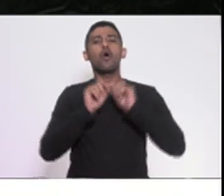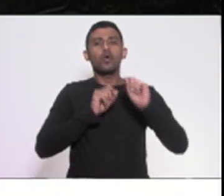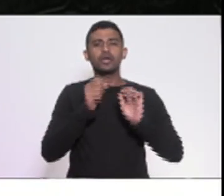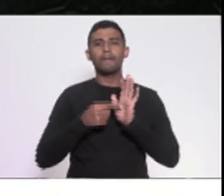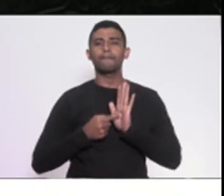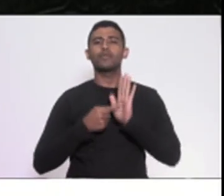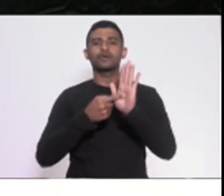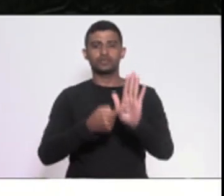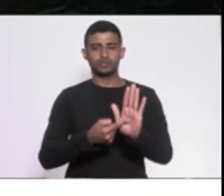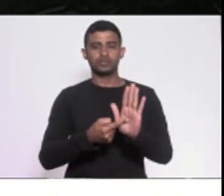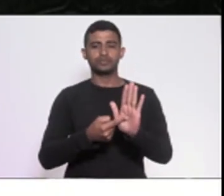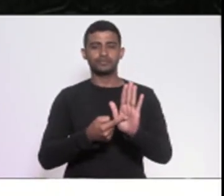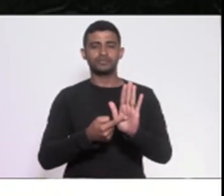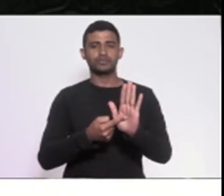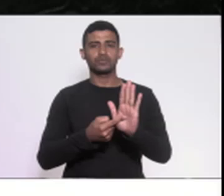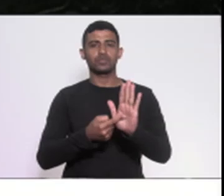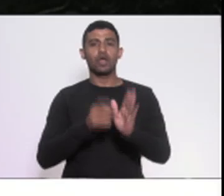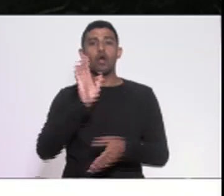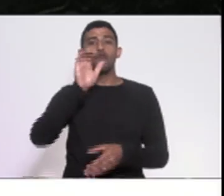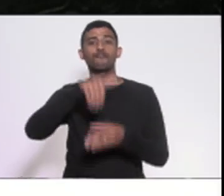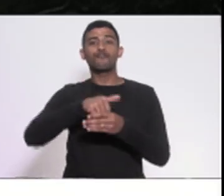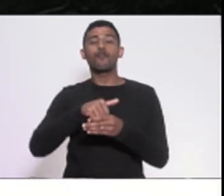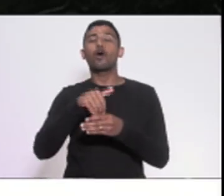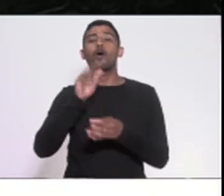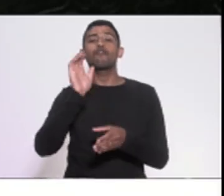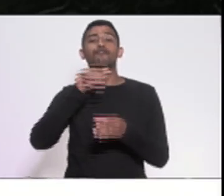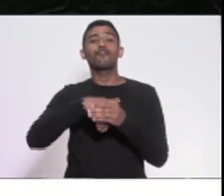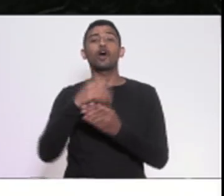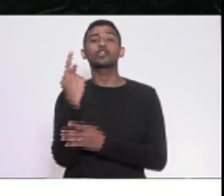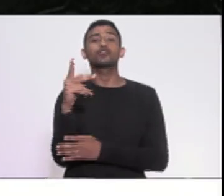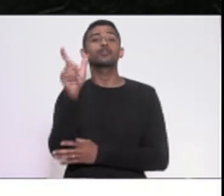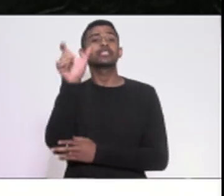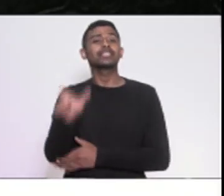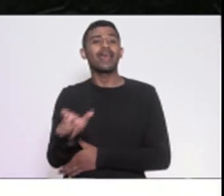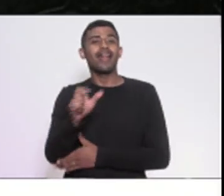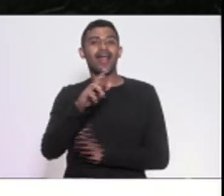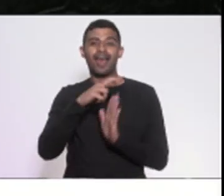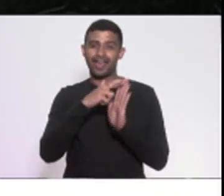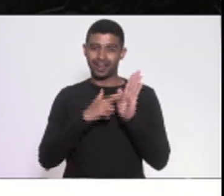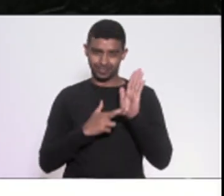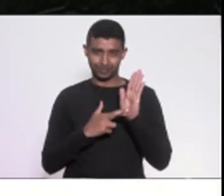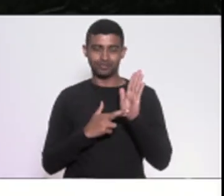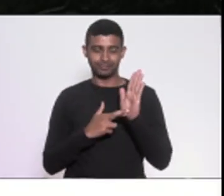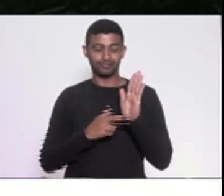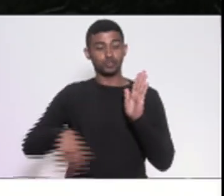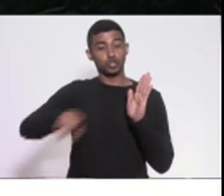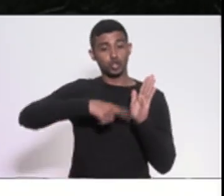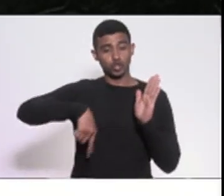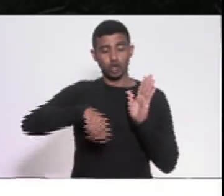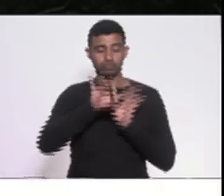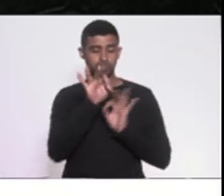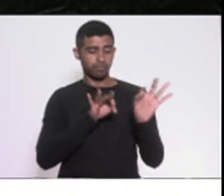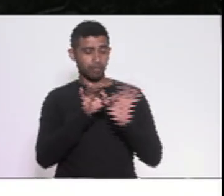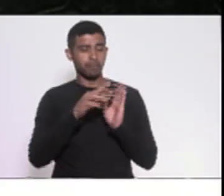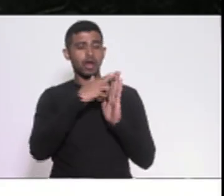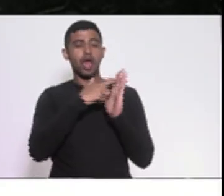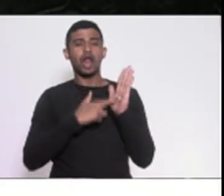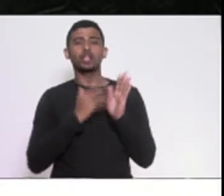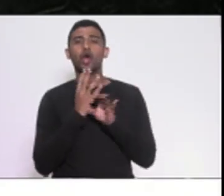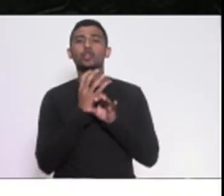apresentar o voto do relator. O nosso relatório, né, ele conta com quantas